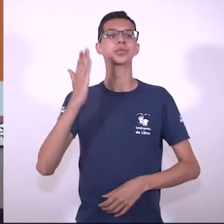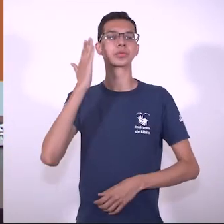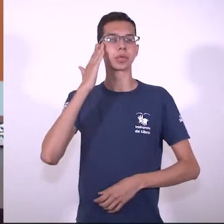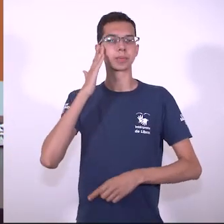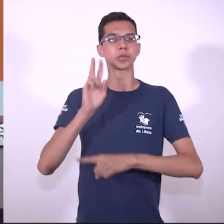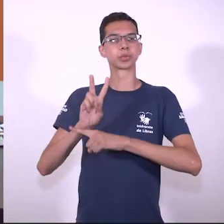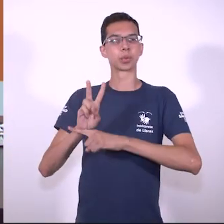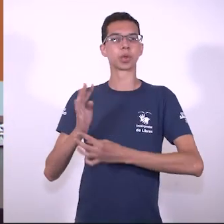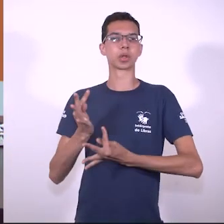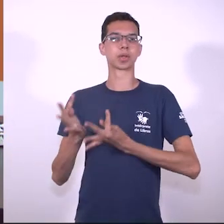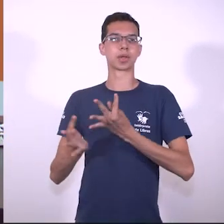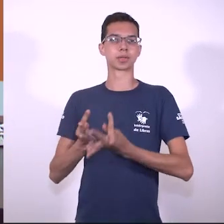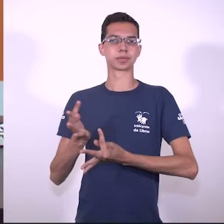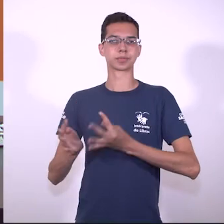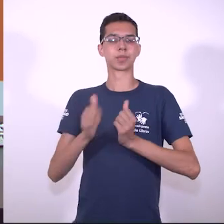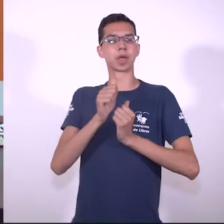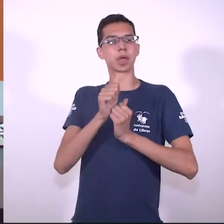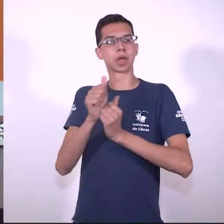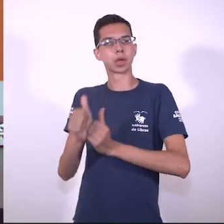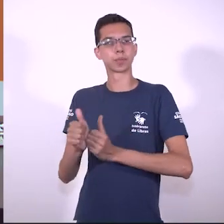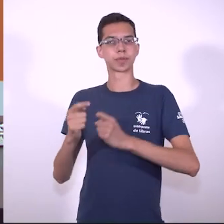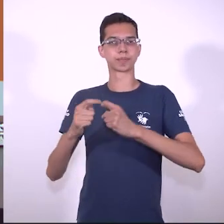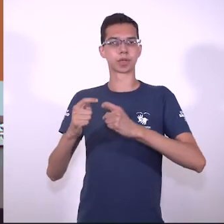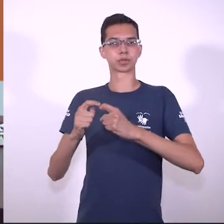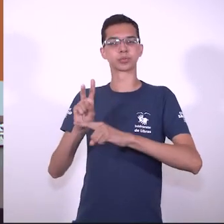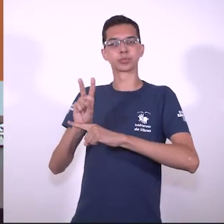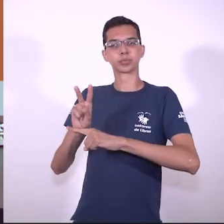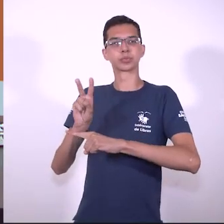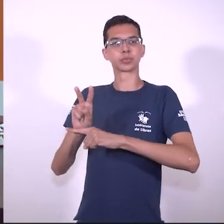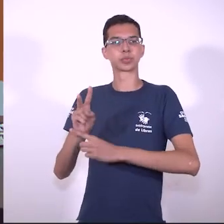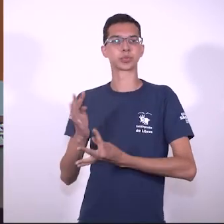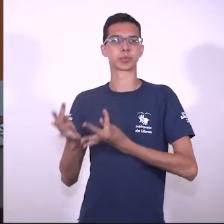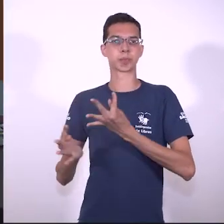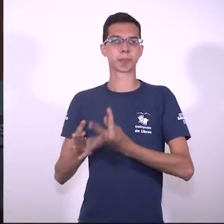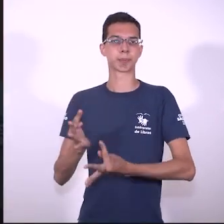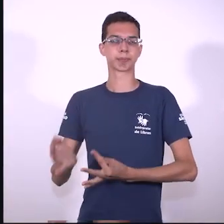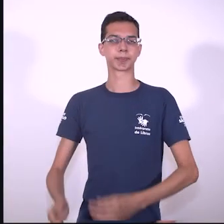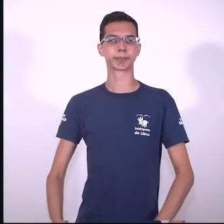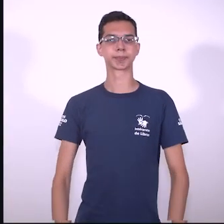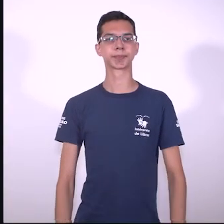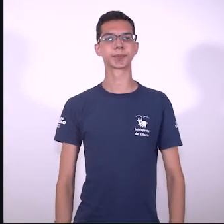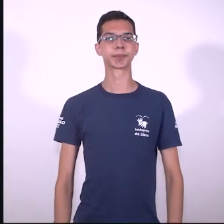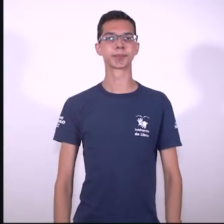rapidamente possível, desse acompanhamento médico do paciente.